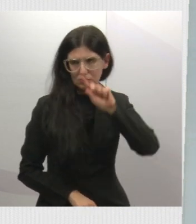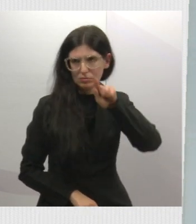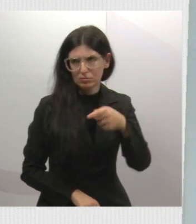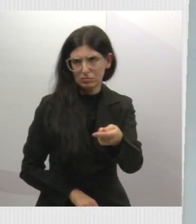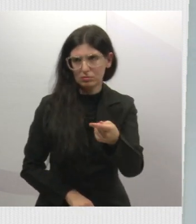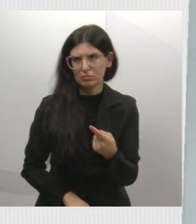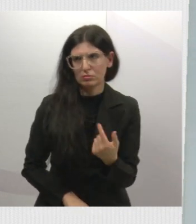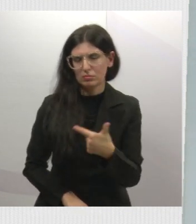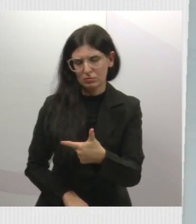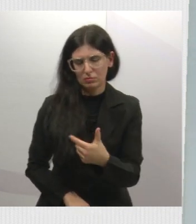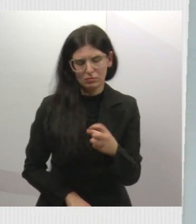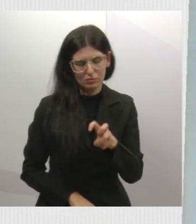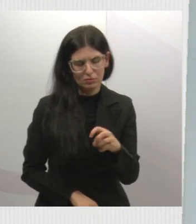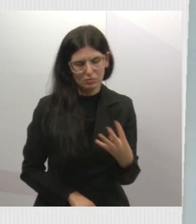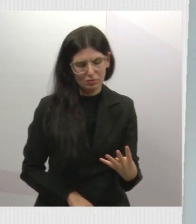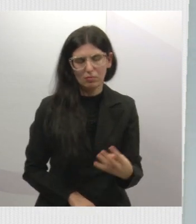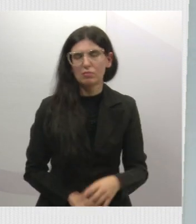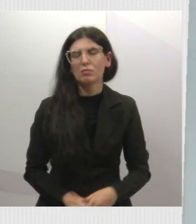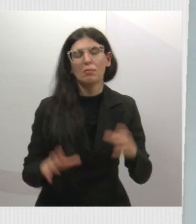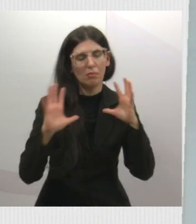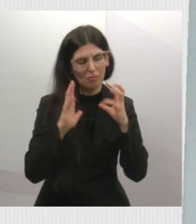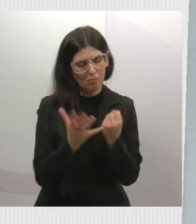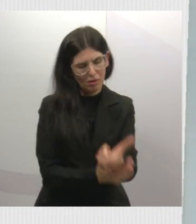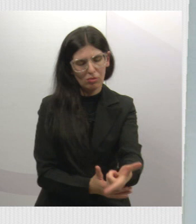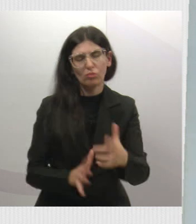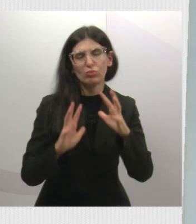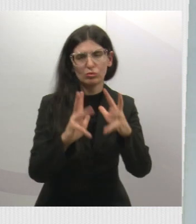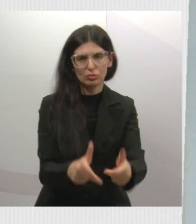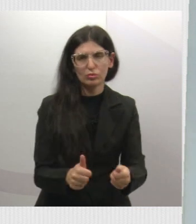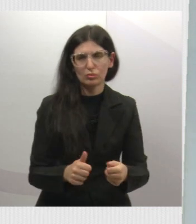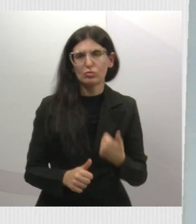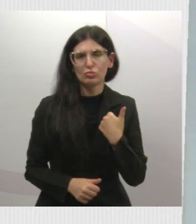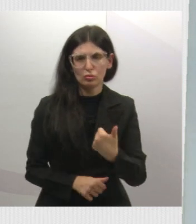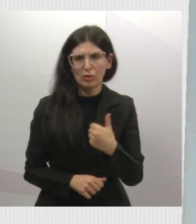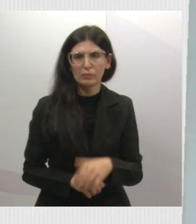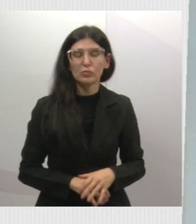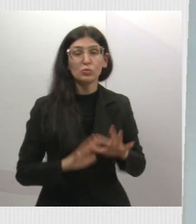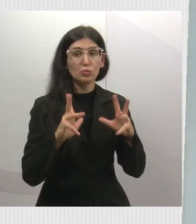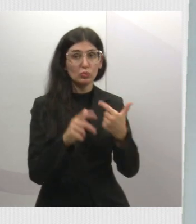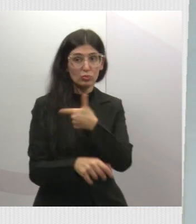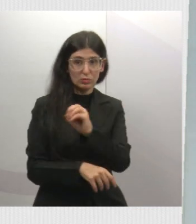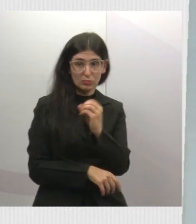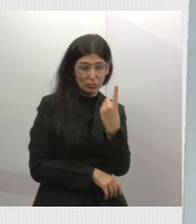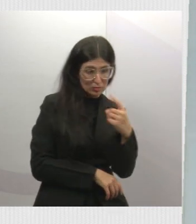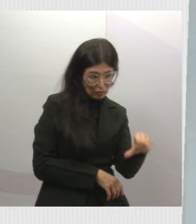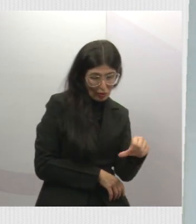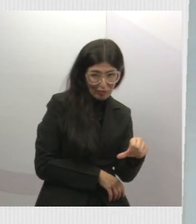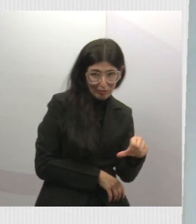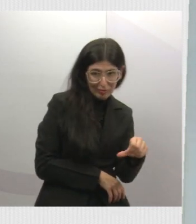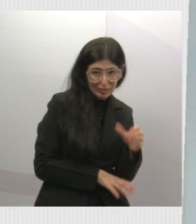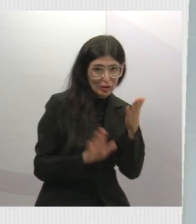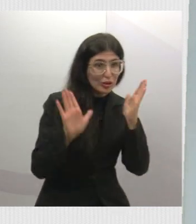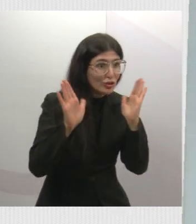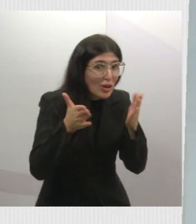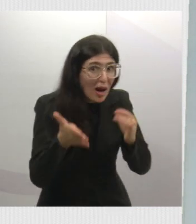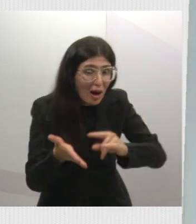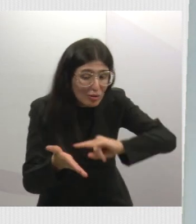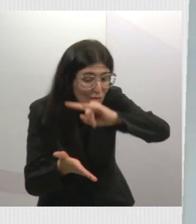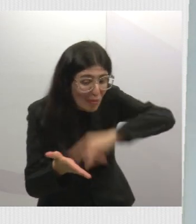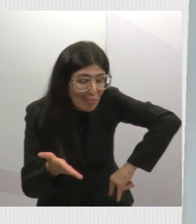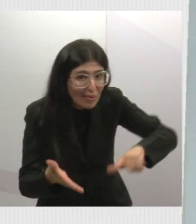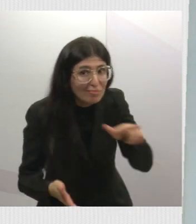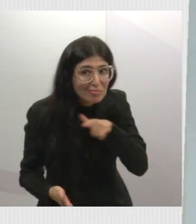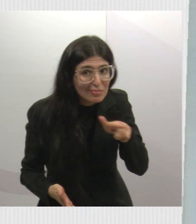27.254 e ela quitou tudo. Então, tudo que ela processou em 2019, a Câmara, para pagamento em 2020,